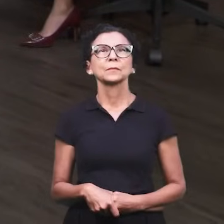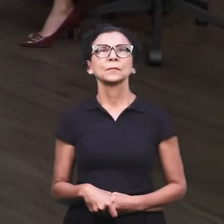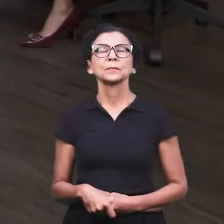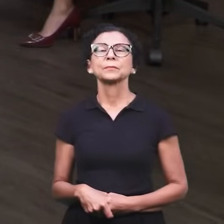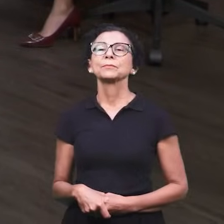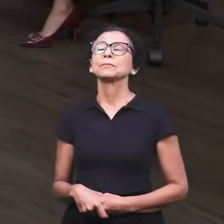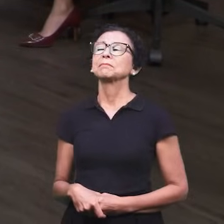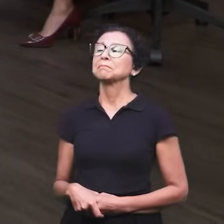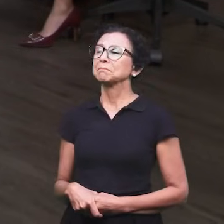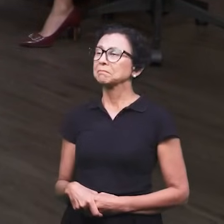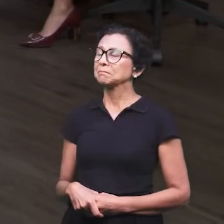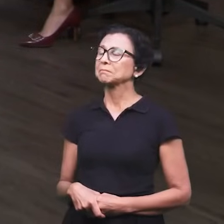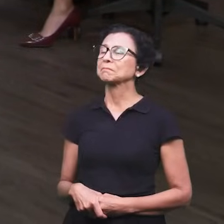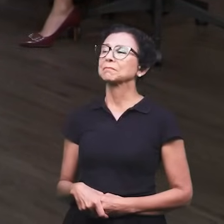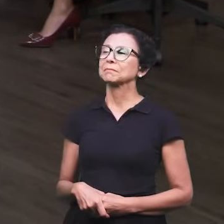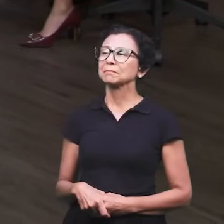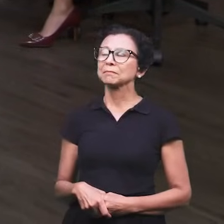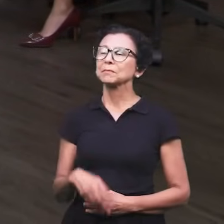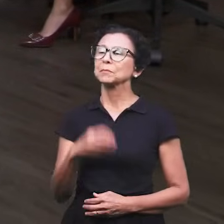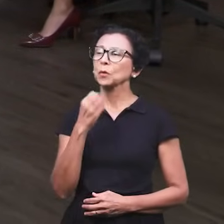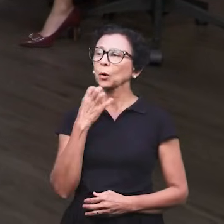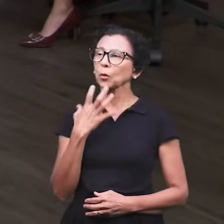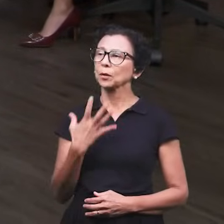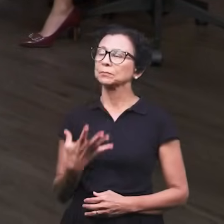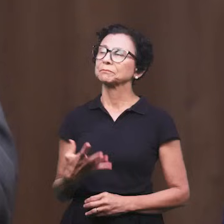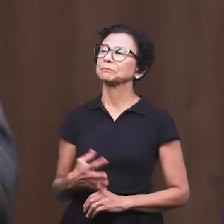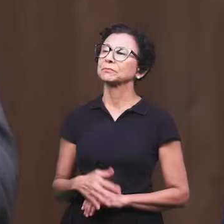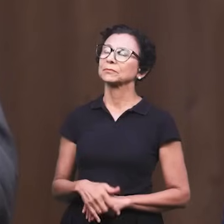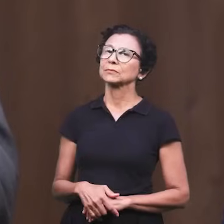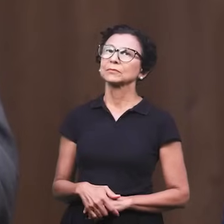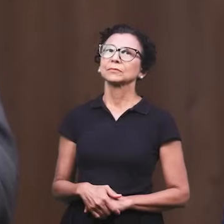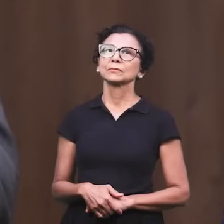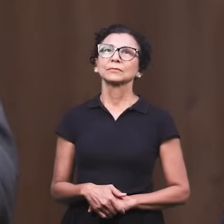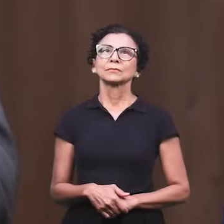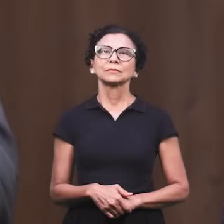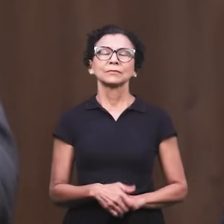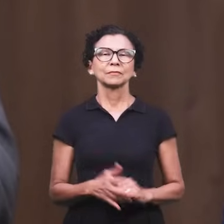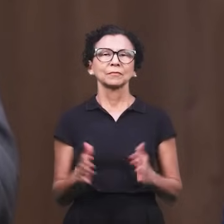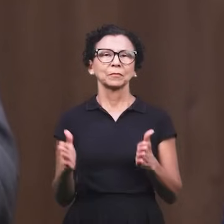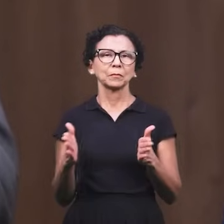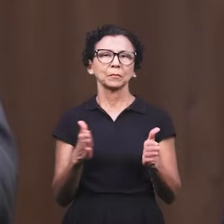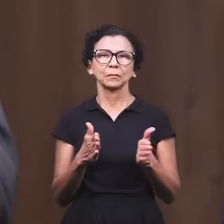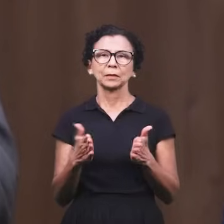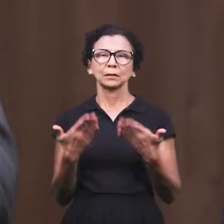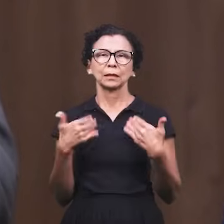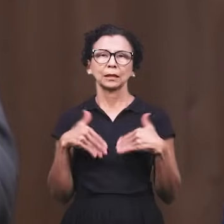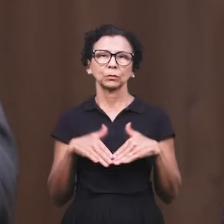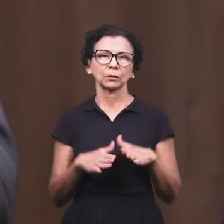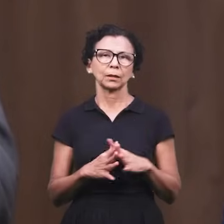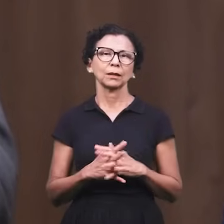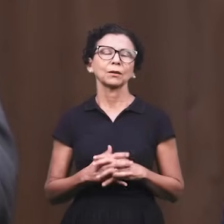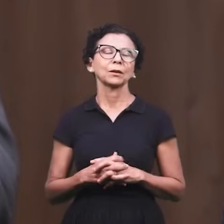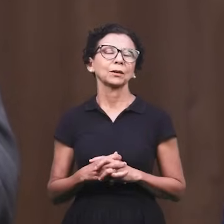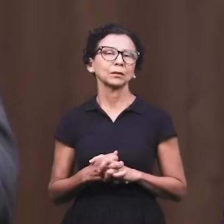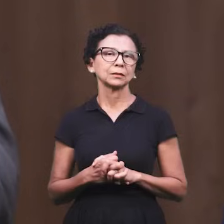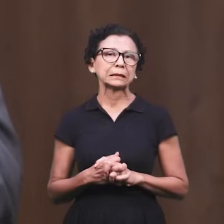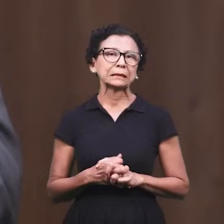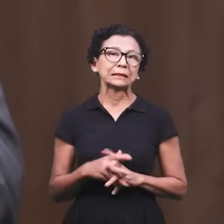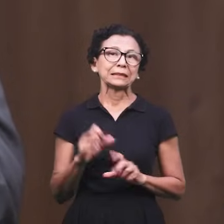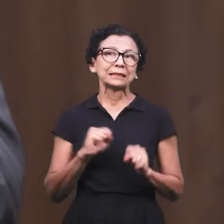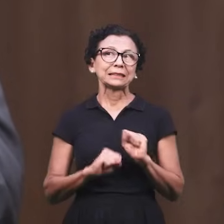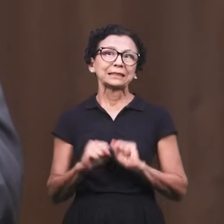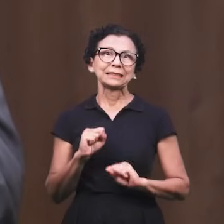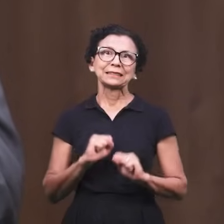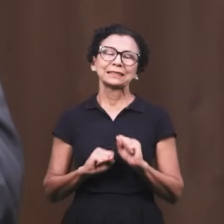Muito bem. É um período normal na vida de um jovem, essa